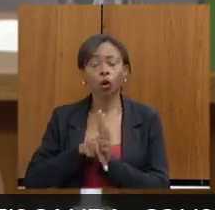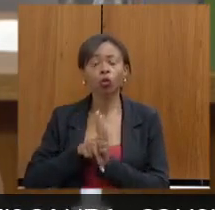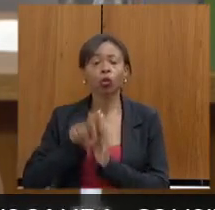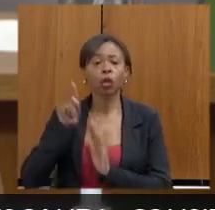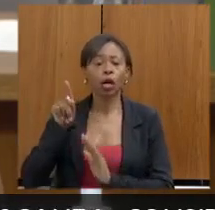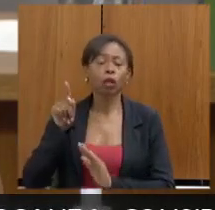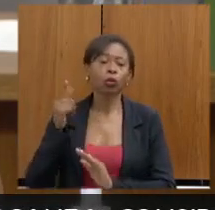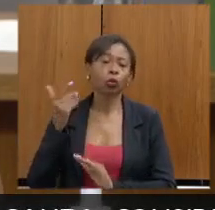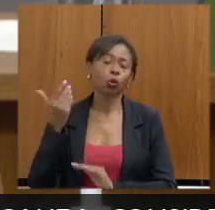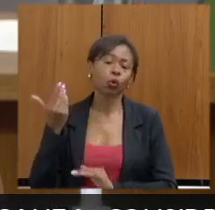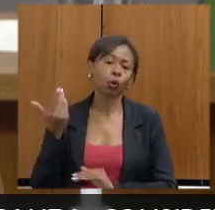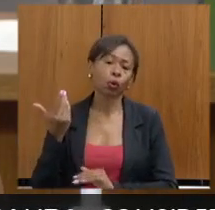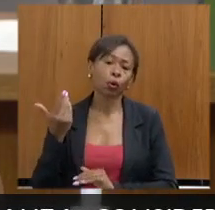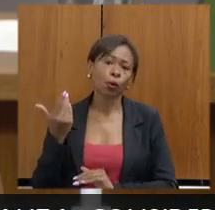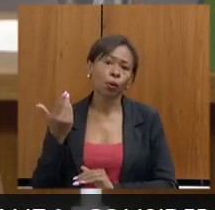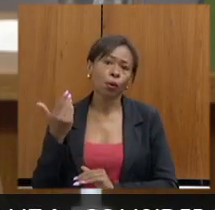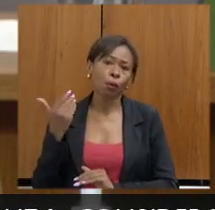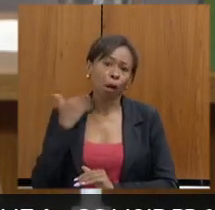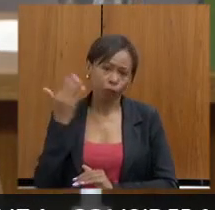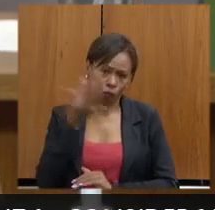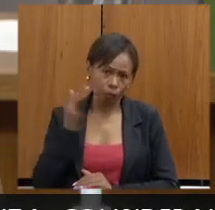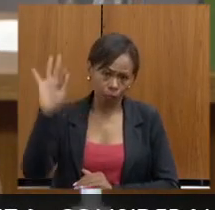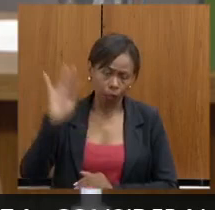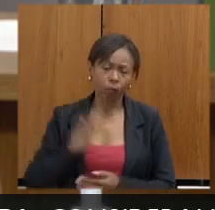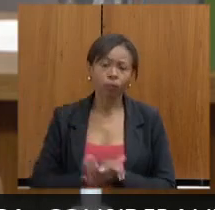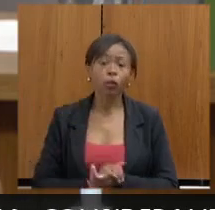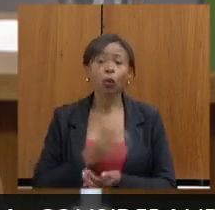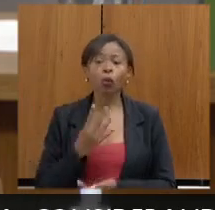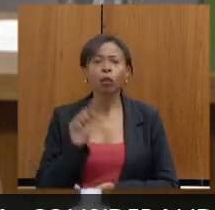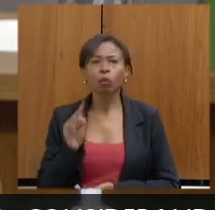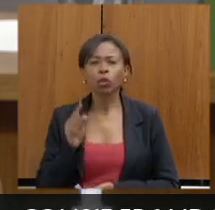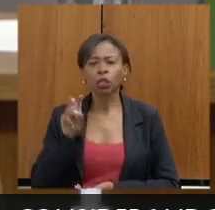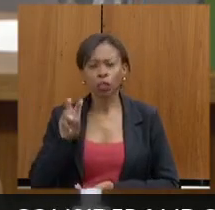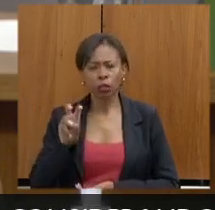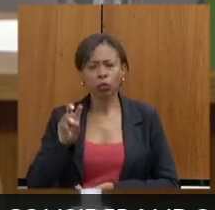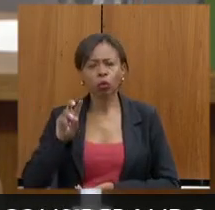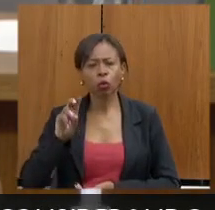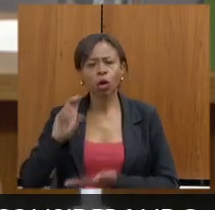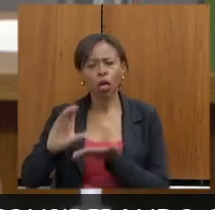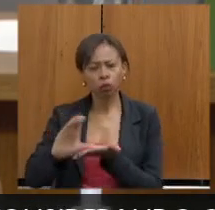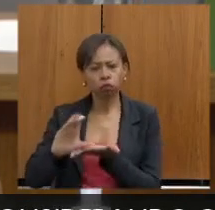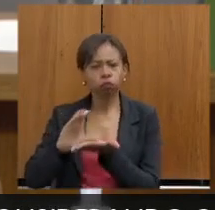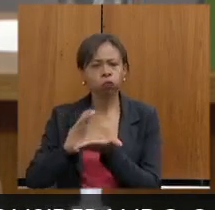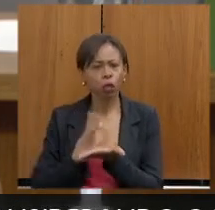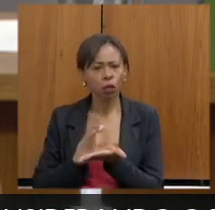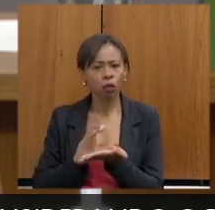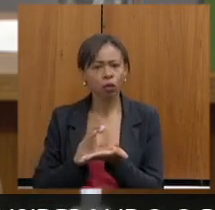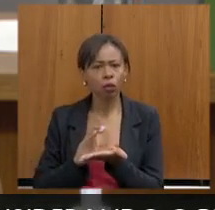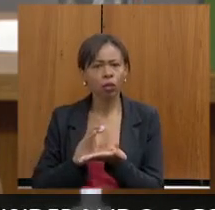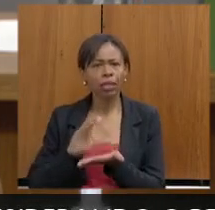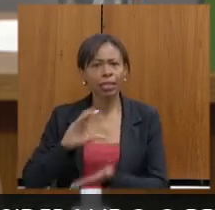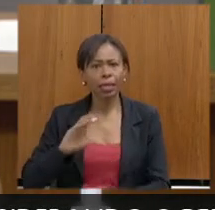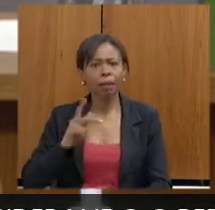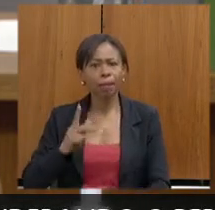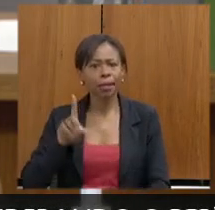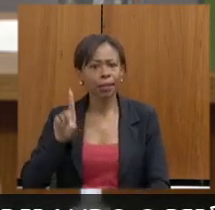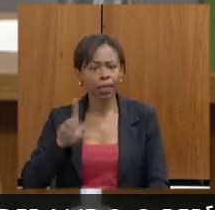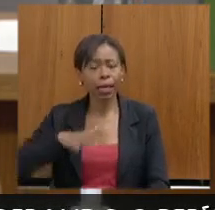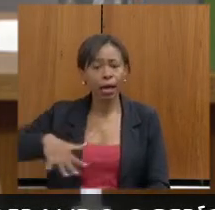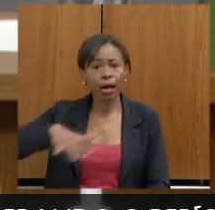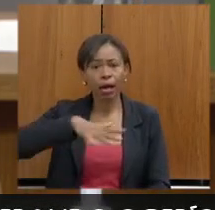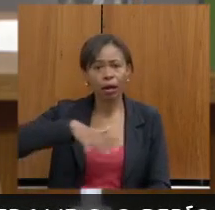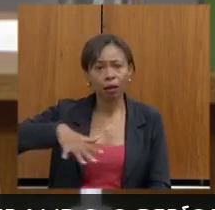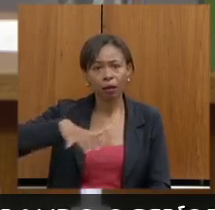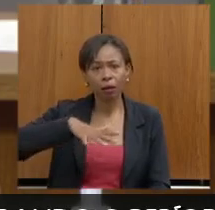Tesouro 4.5 quatro pontos milhões a gente adquiriu foi o CPD lá da nossa